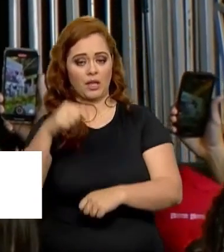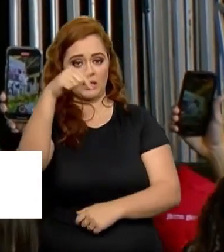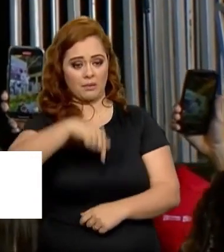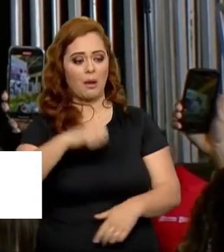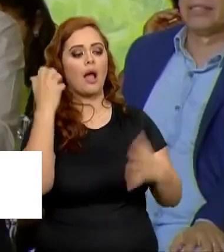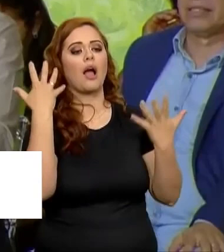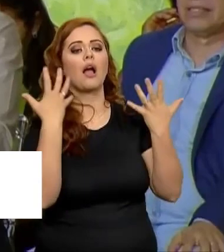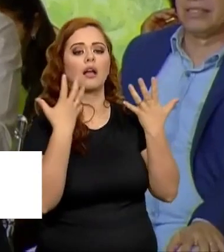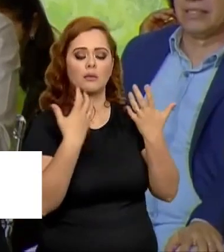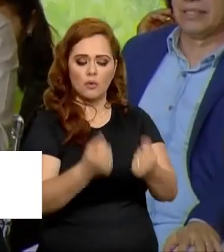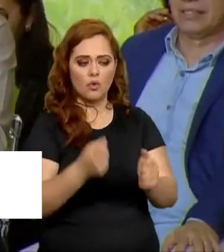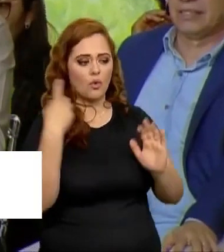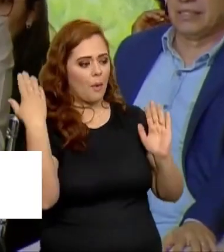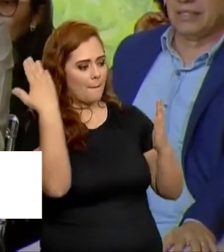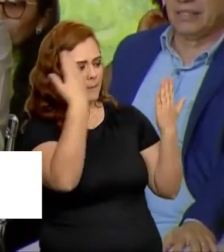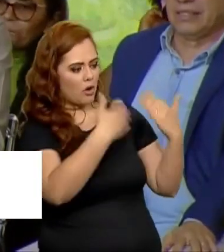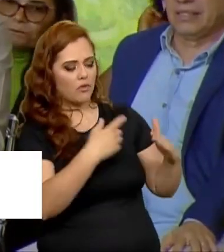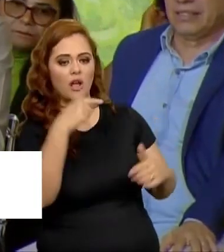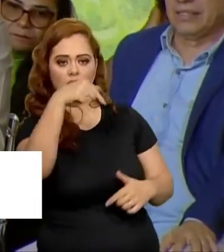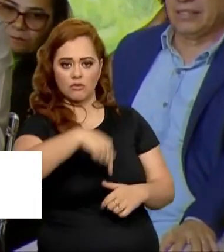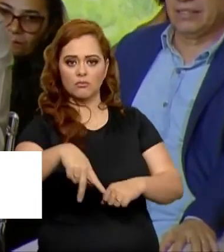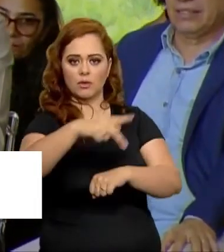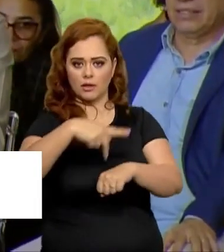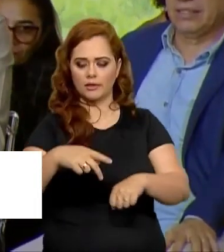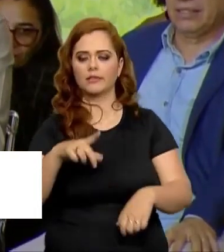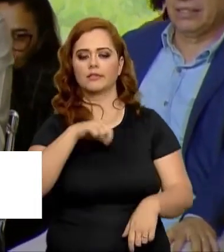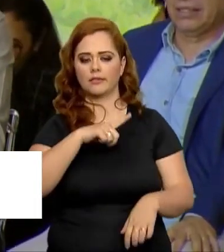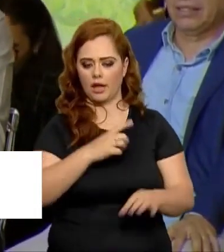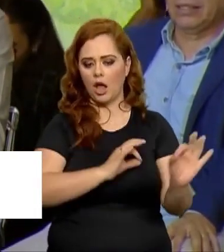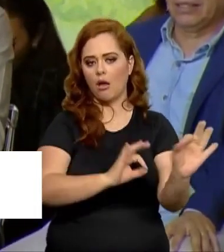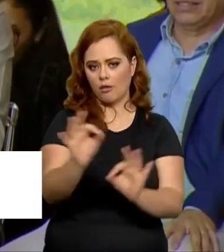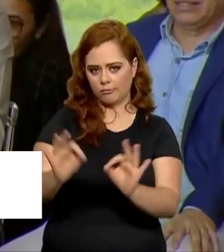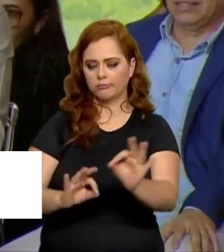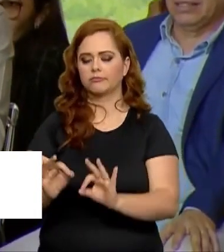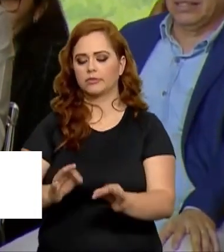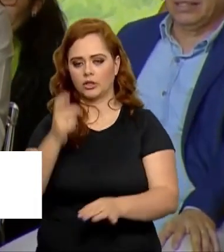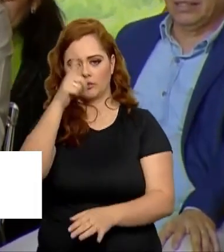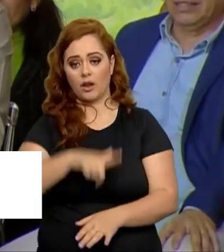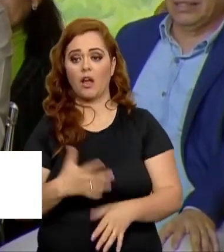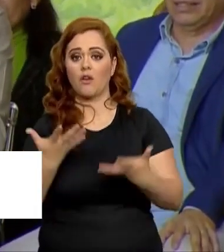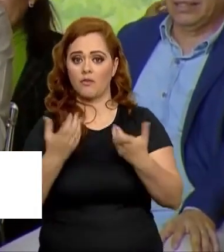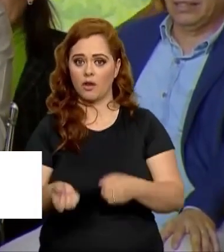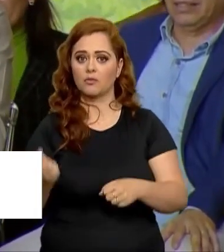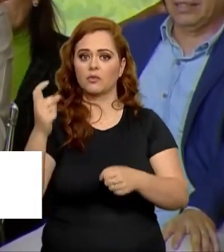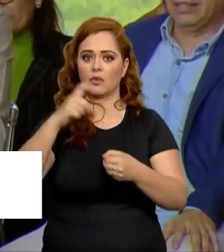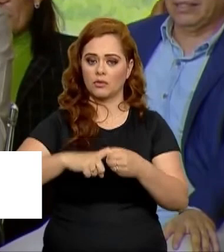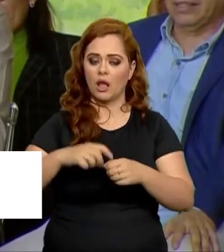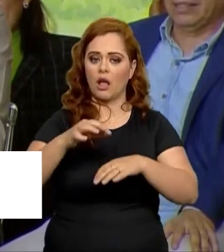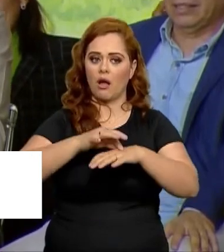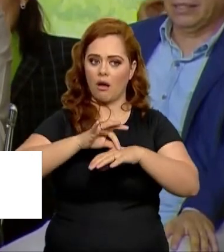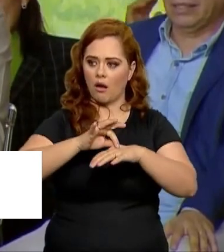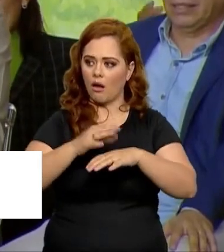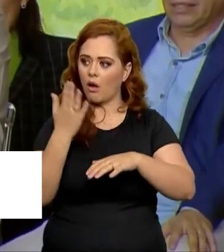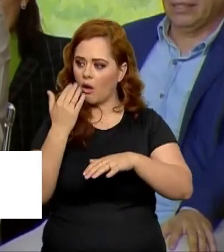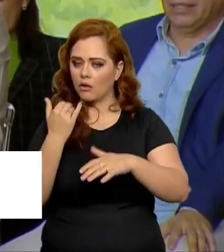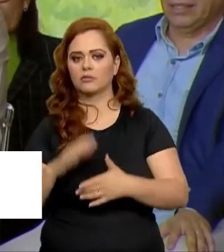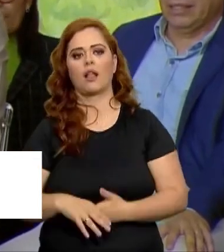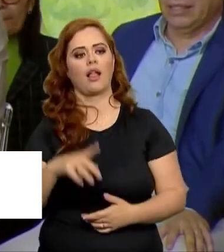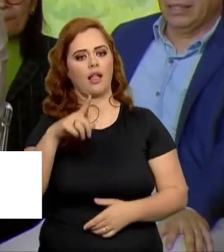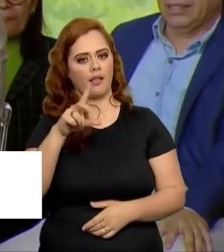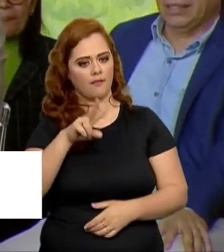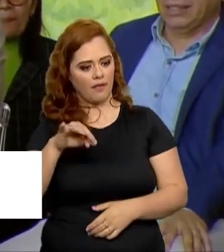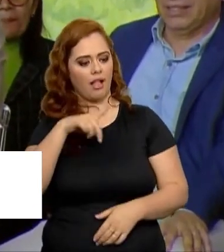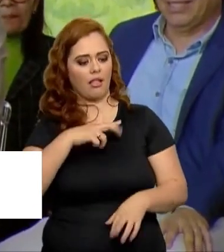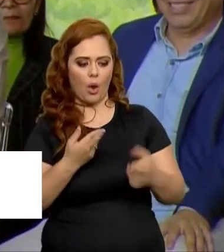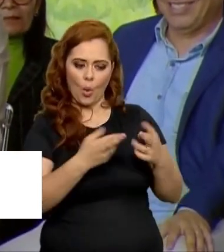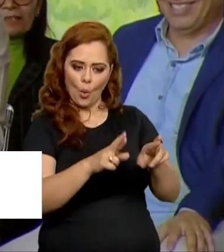país tem jeito. Aquilo que eu dizia, que a gente vai voltar a comer carne, vai voltar a comer carne, vai ter churrasquinho